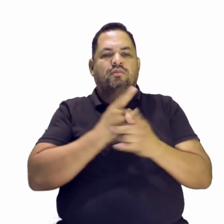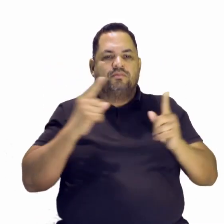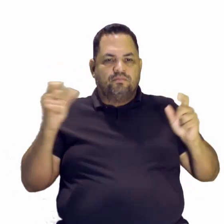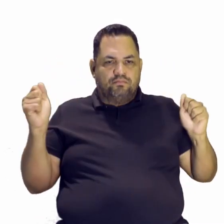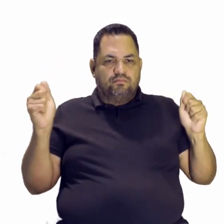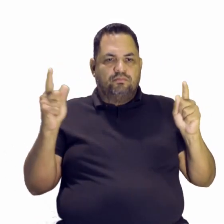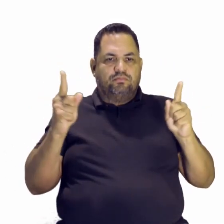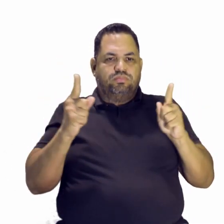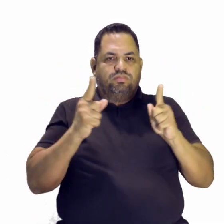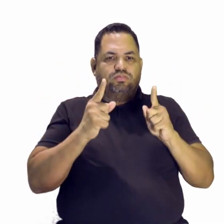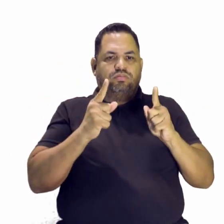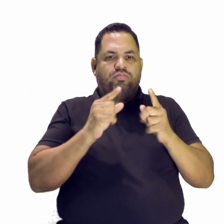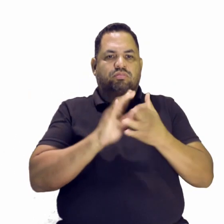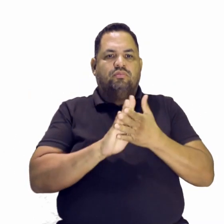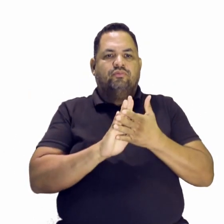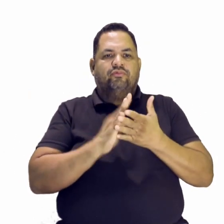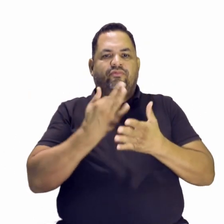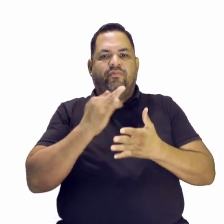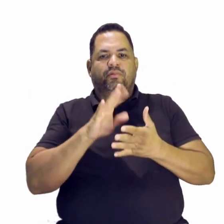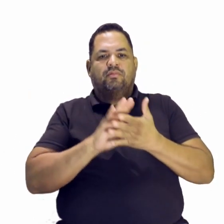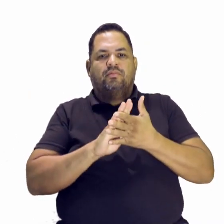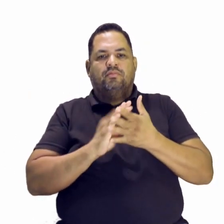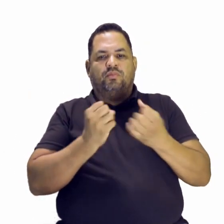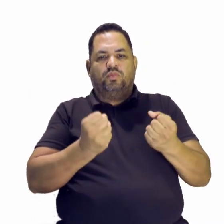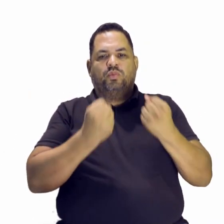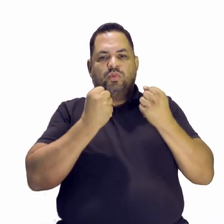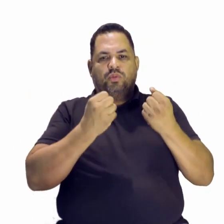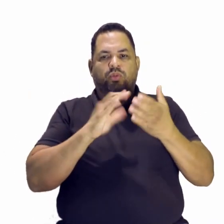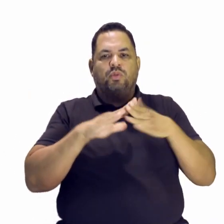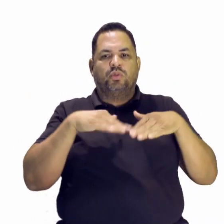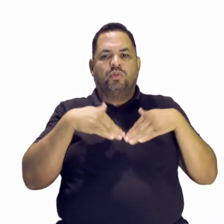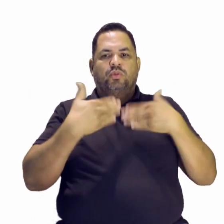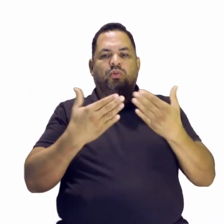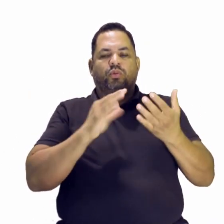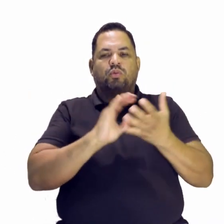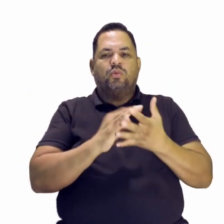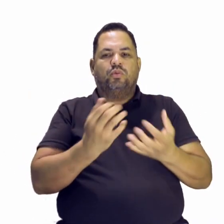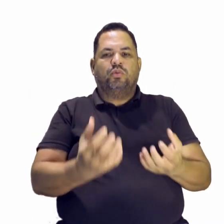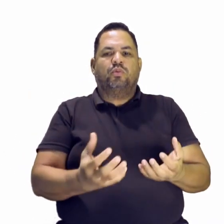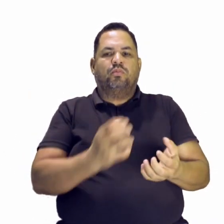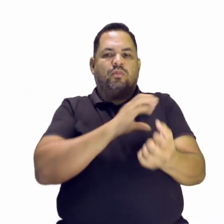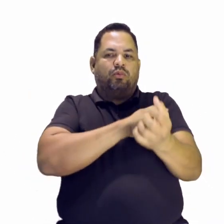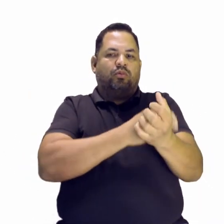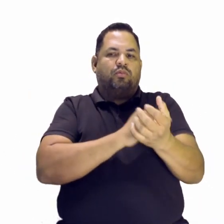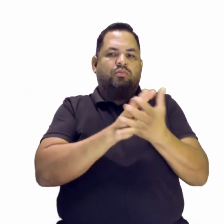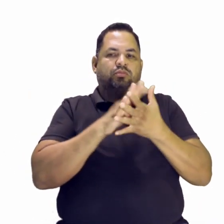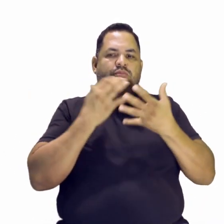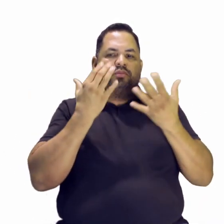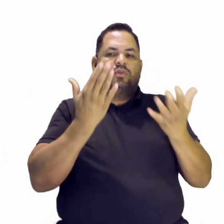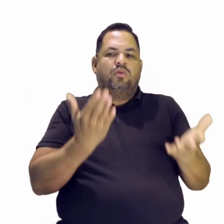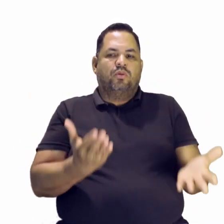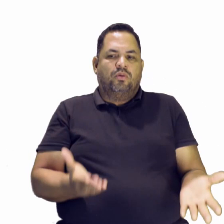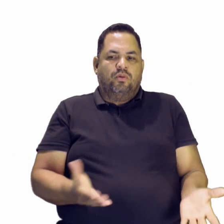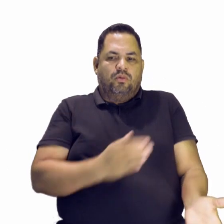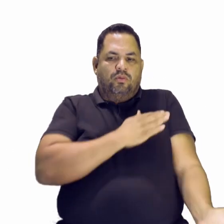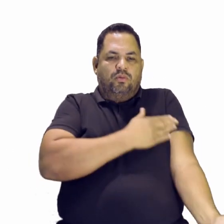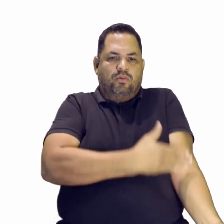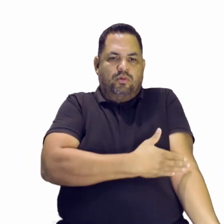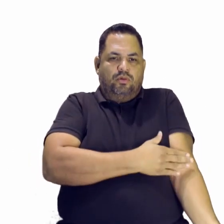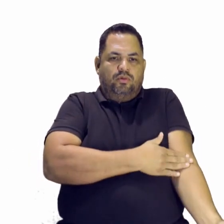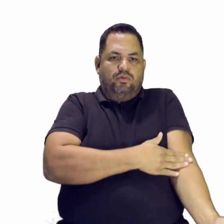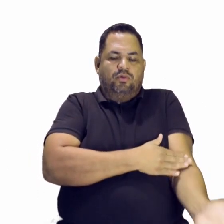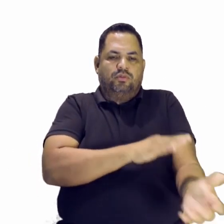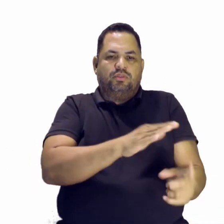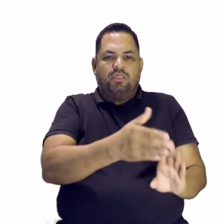encurtamento das fibras musculares, certo? E quando o músculo relaxa, ocorre o